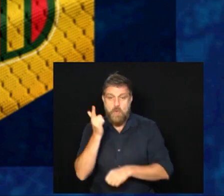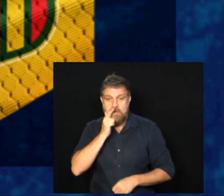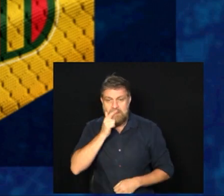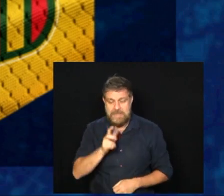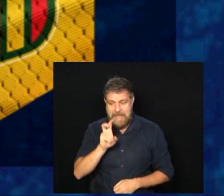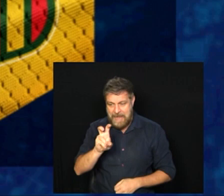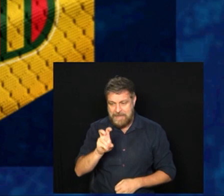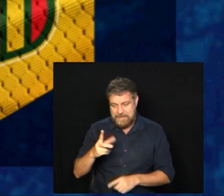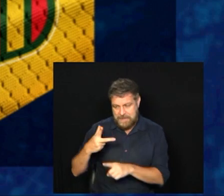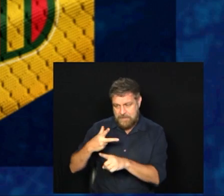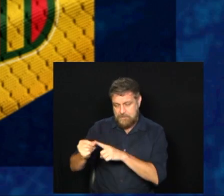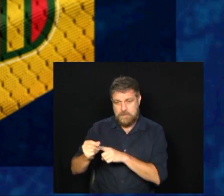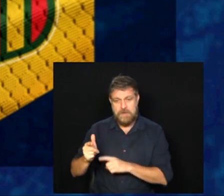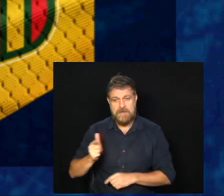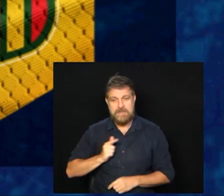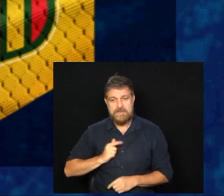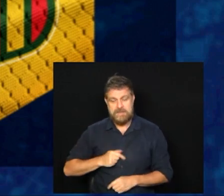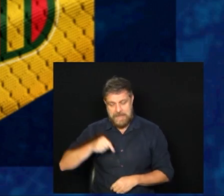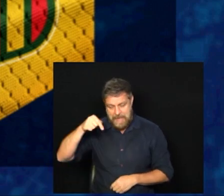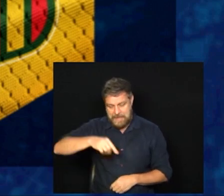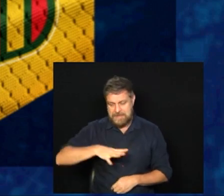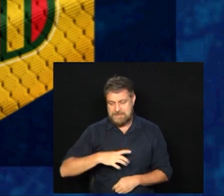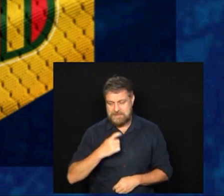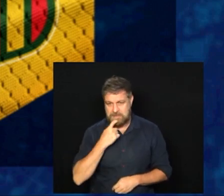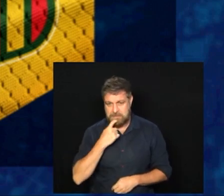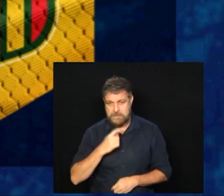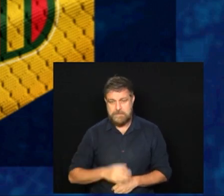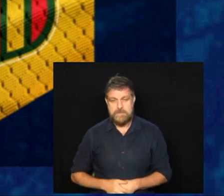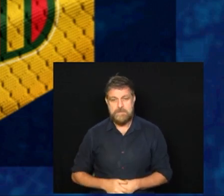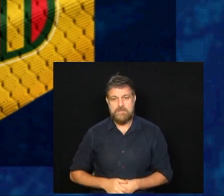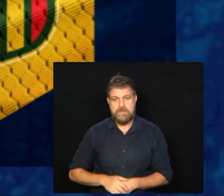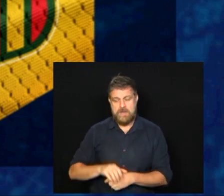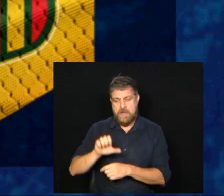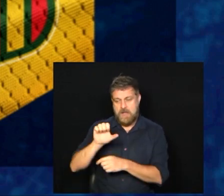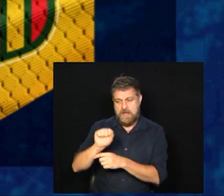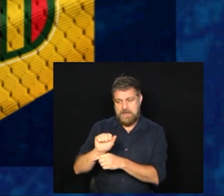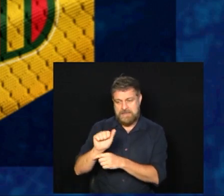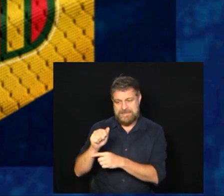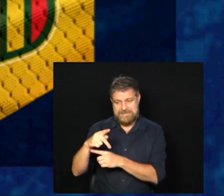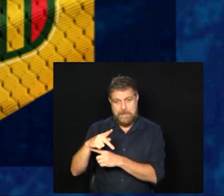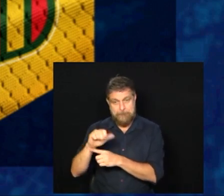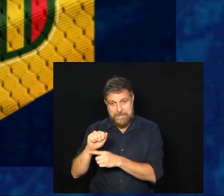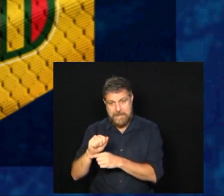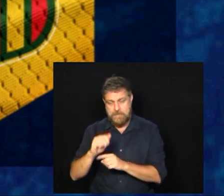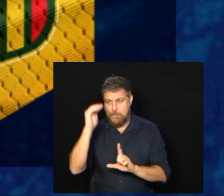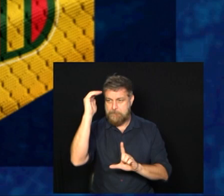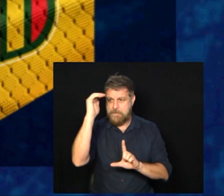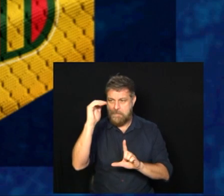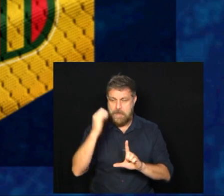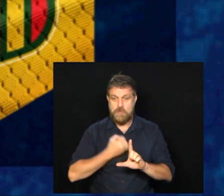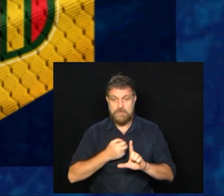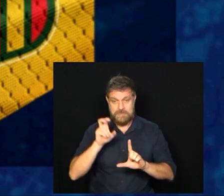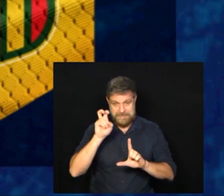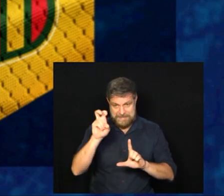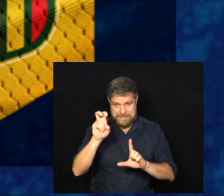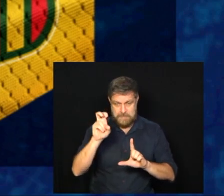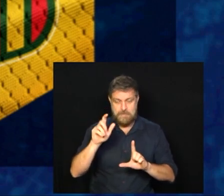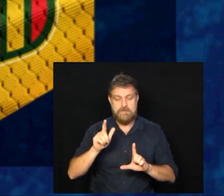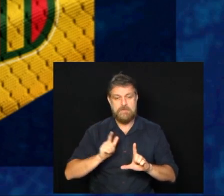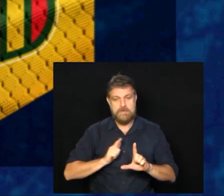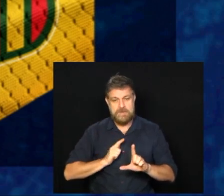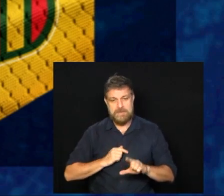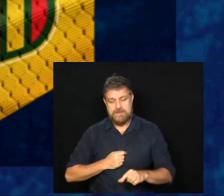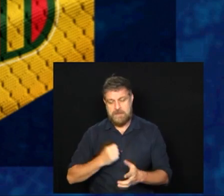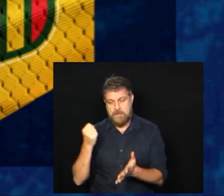5ª vitória consecutiva jogando em casa. Já o Sampaio Corrêa está na 5ª colocação na parte de cima da tabela